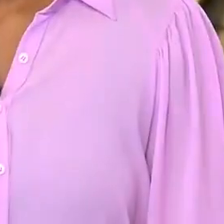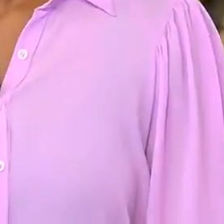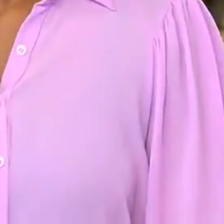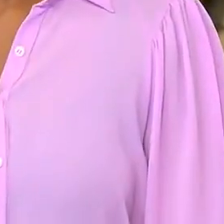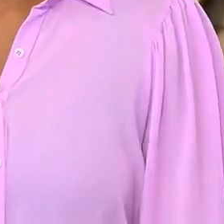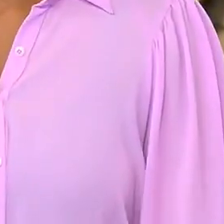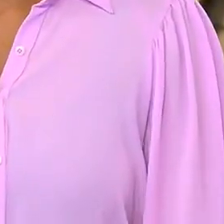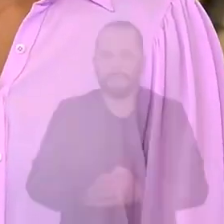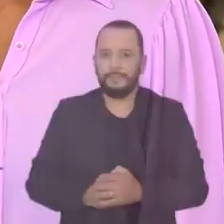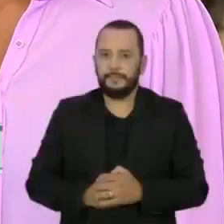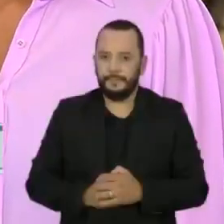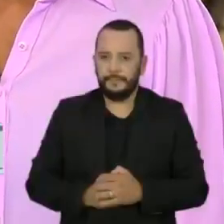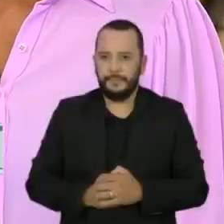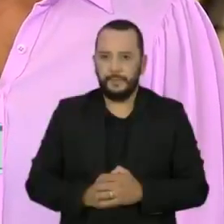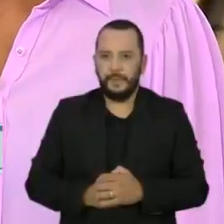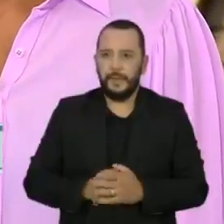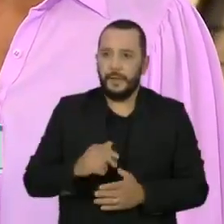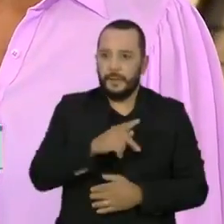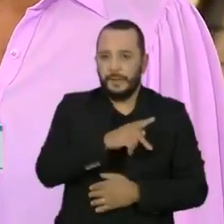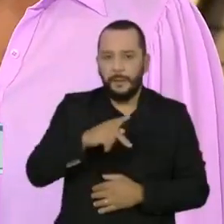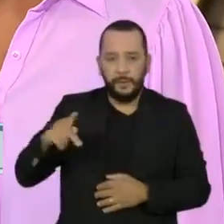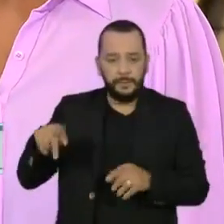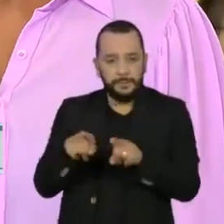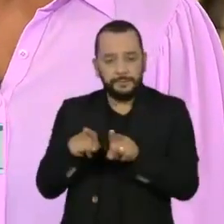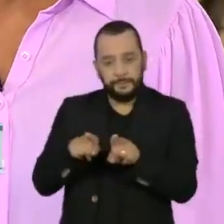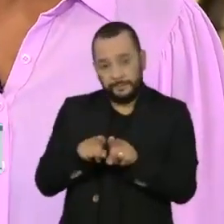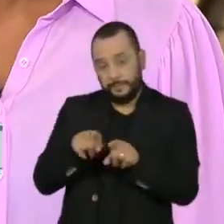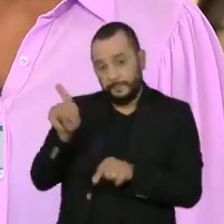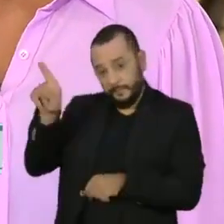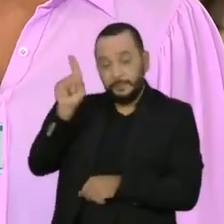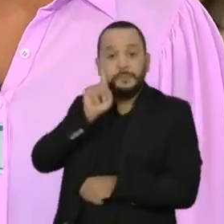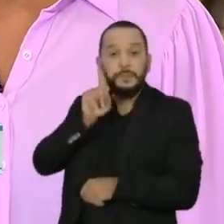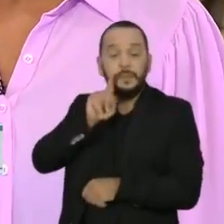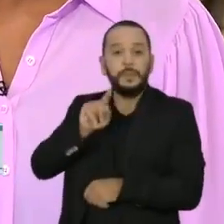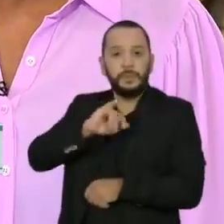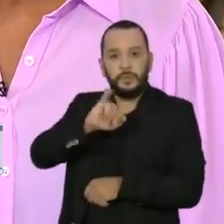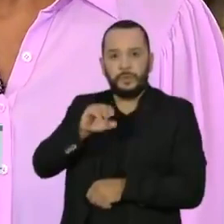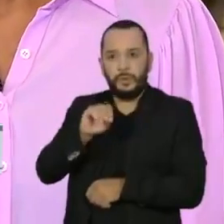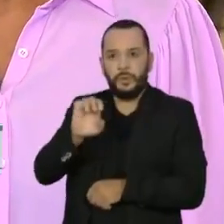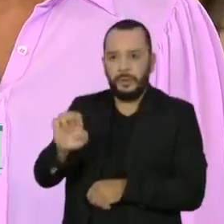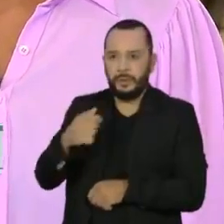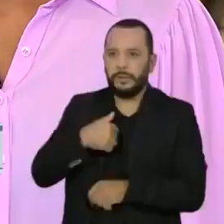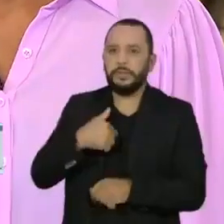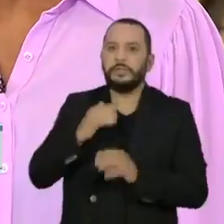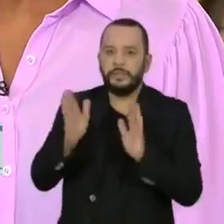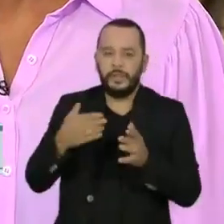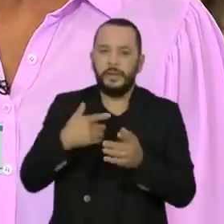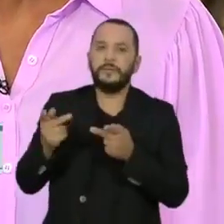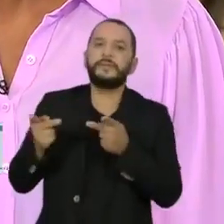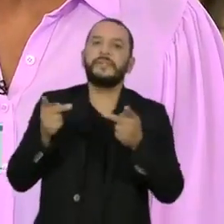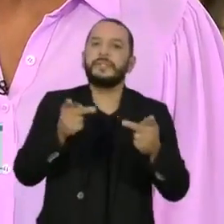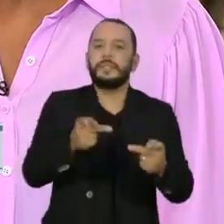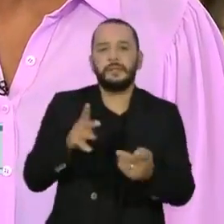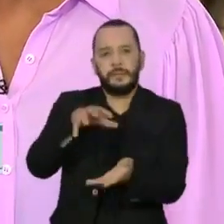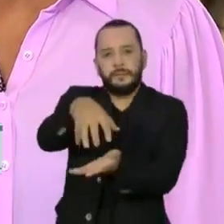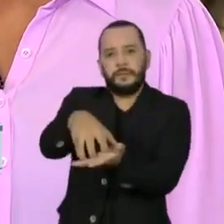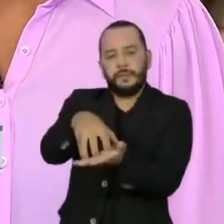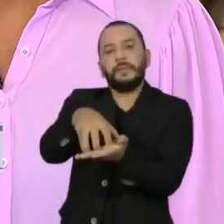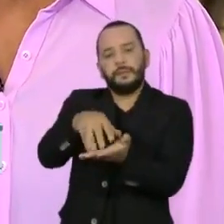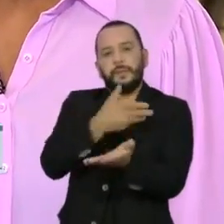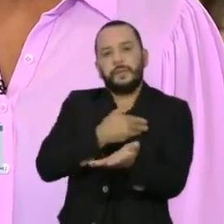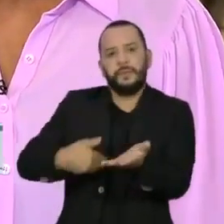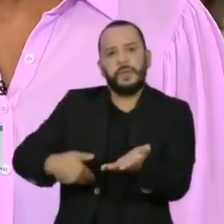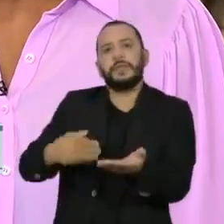e o presidente norte-americano Jeová em visita hoje o departamento de estado onde fará o primeiro discurso